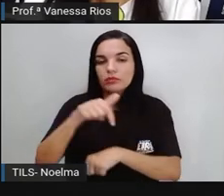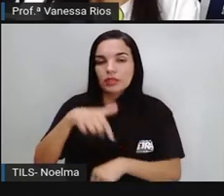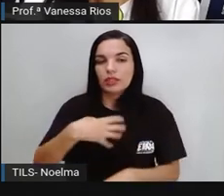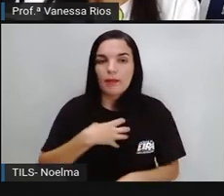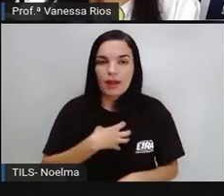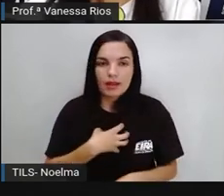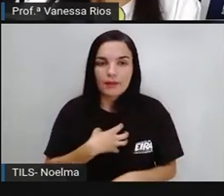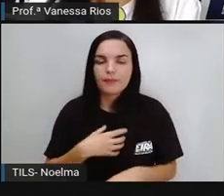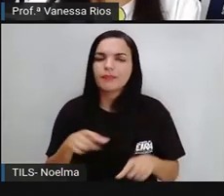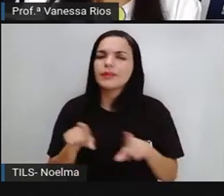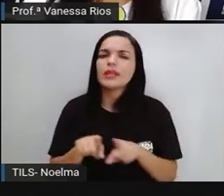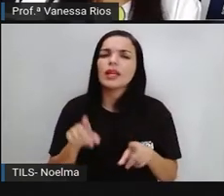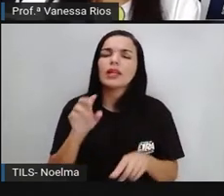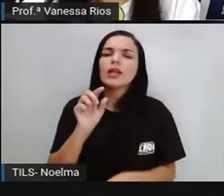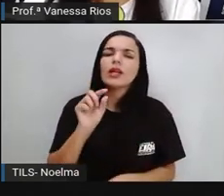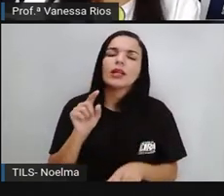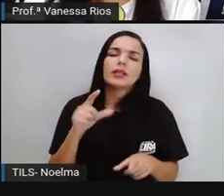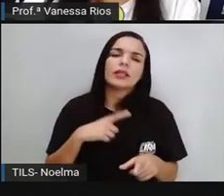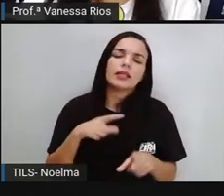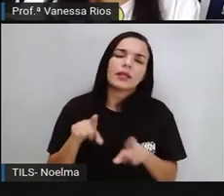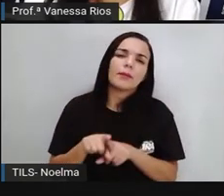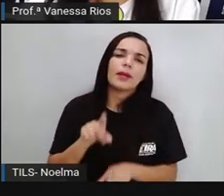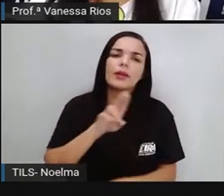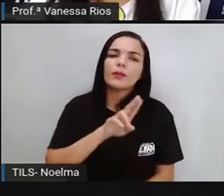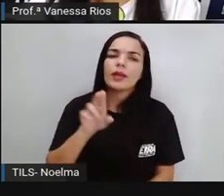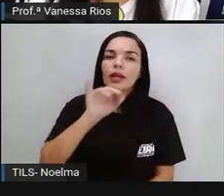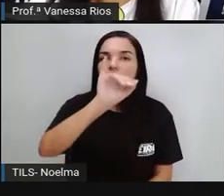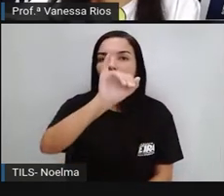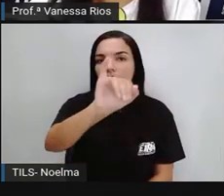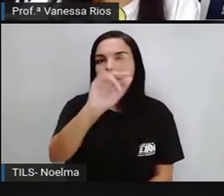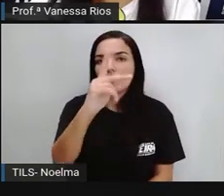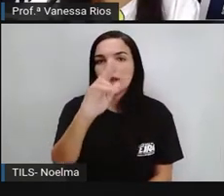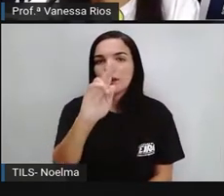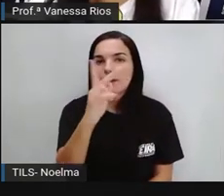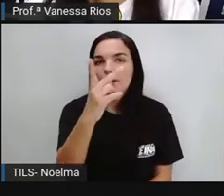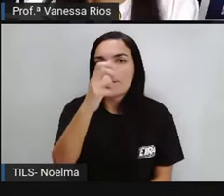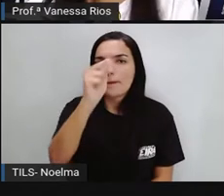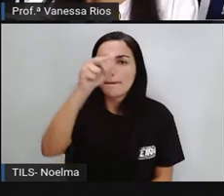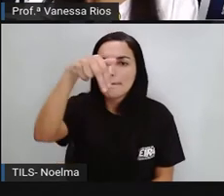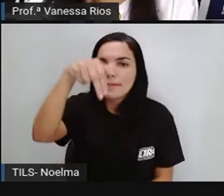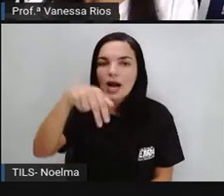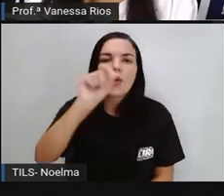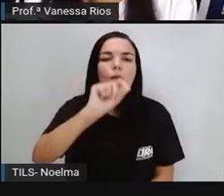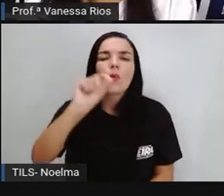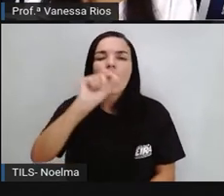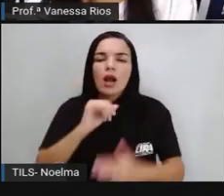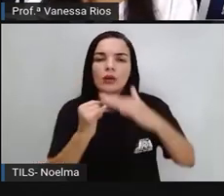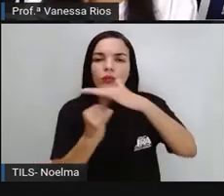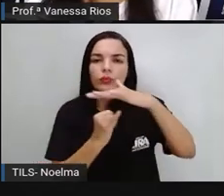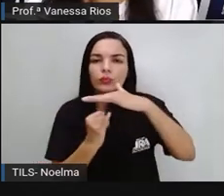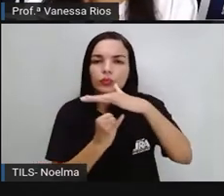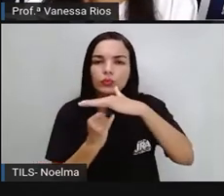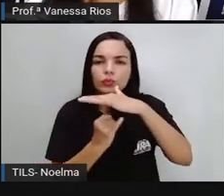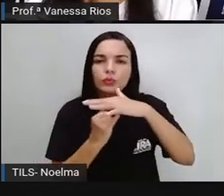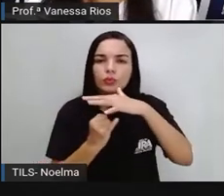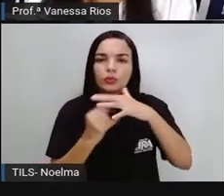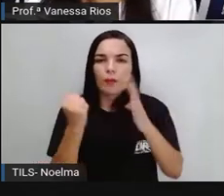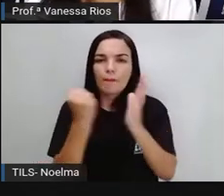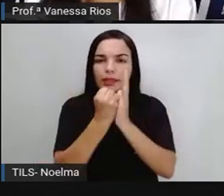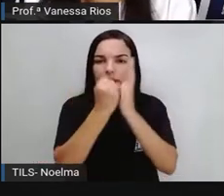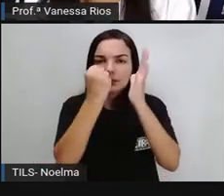Aí tem também o IPAN, não é? Que a Pro já falou aí na aula anterior. O Instituto do Patrimônio Histórico